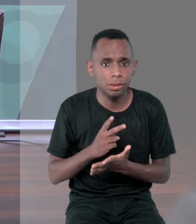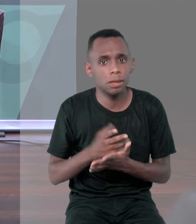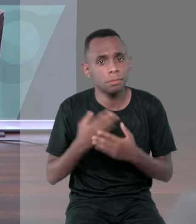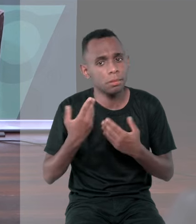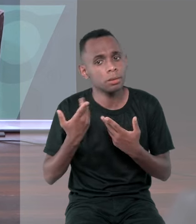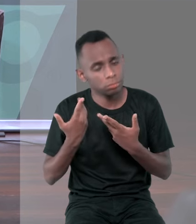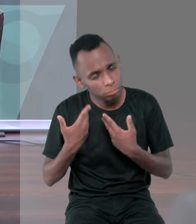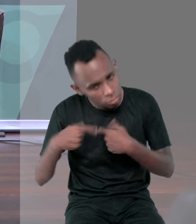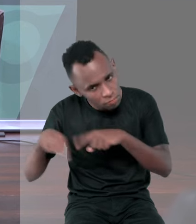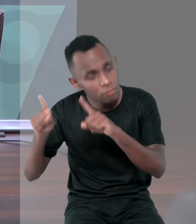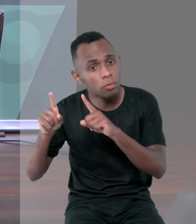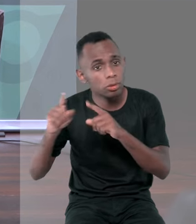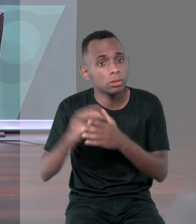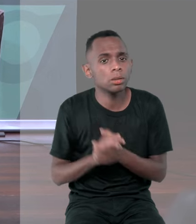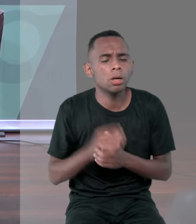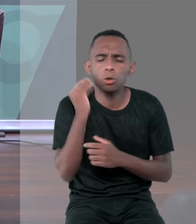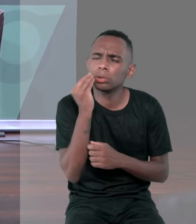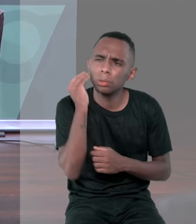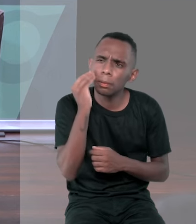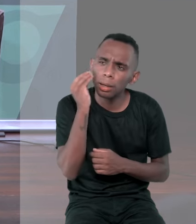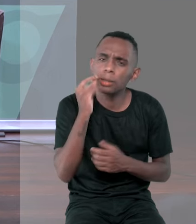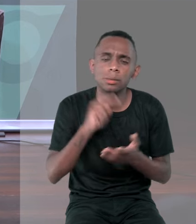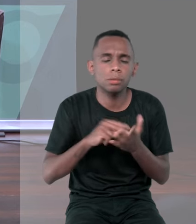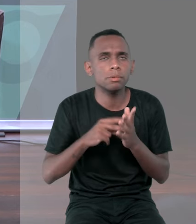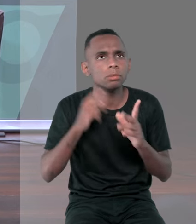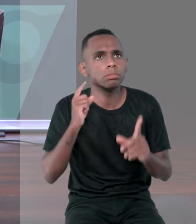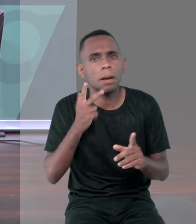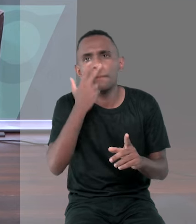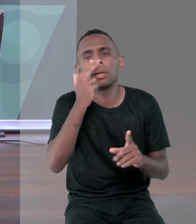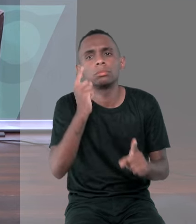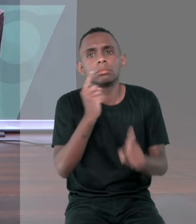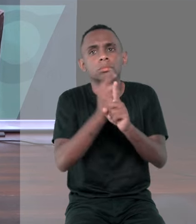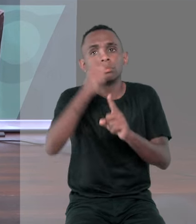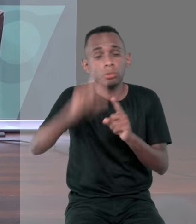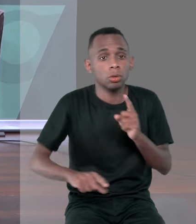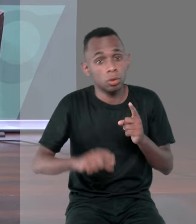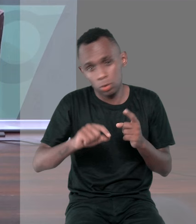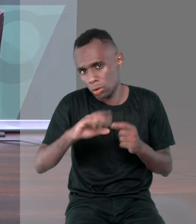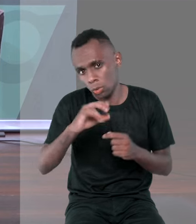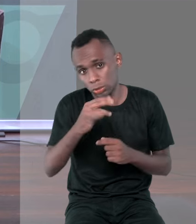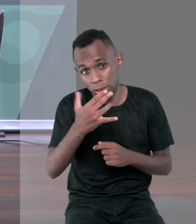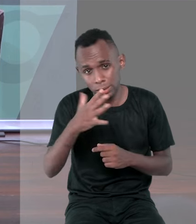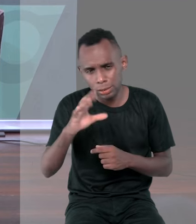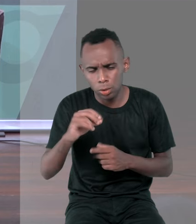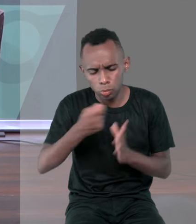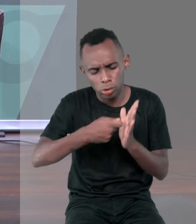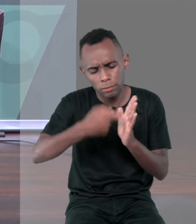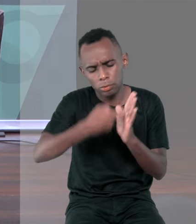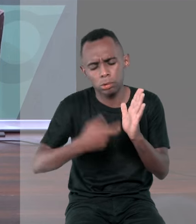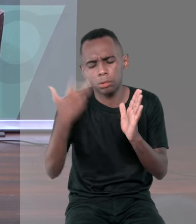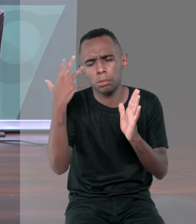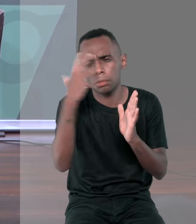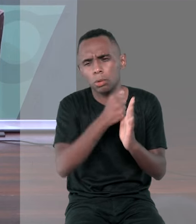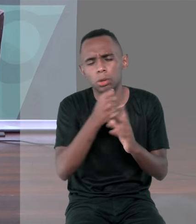indo. E foi uma experiência de reencontro. A Conceição Evaristo escreveu um texto super bonito, assim, falando